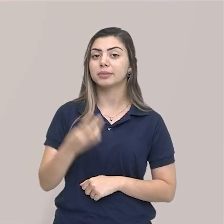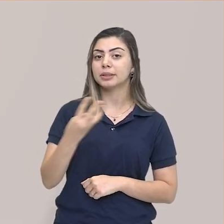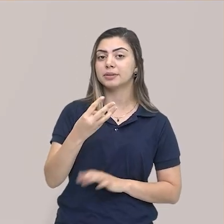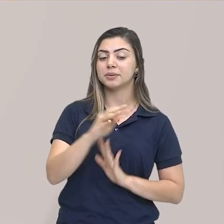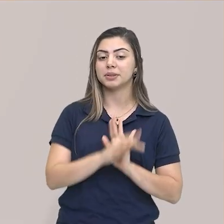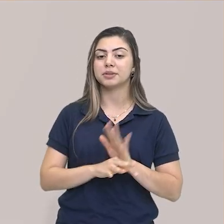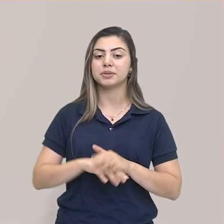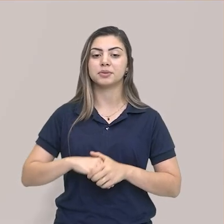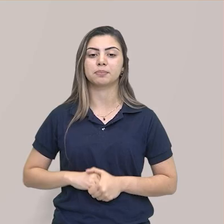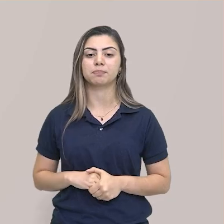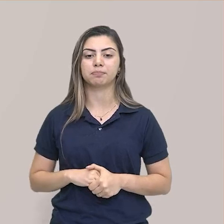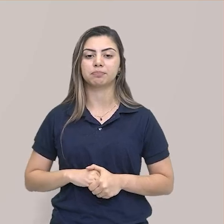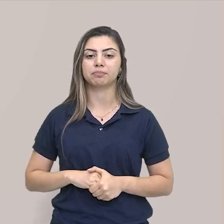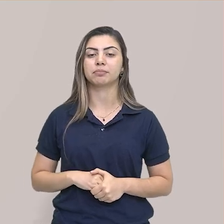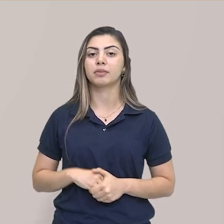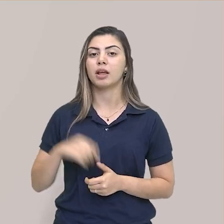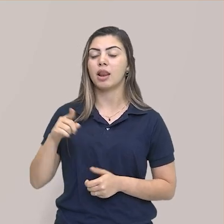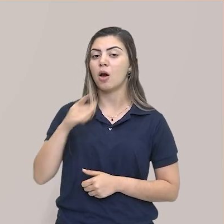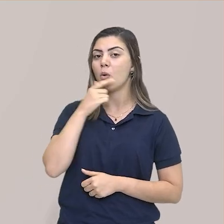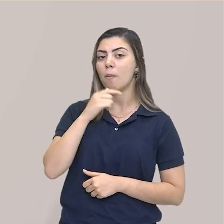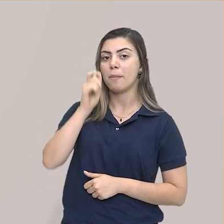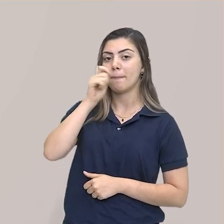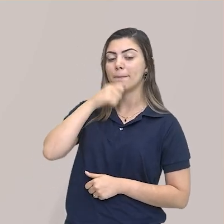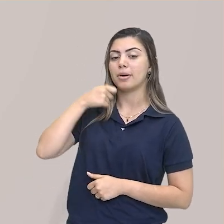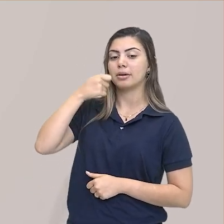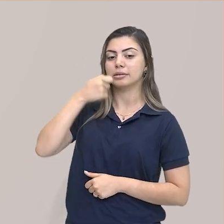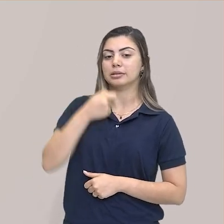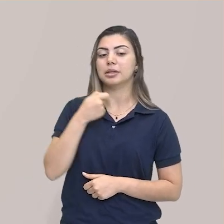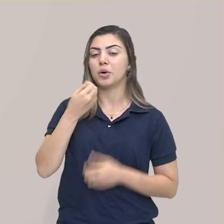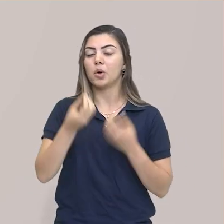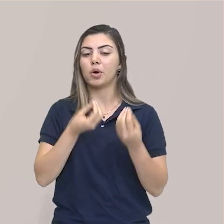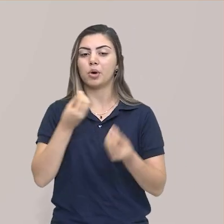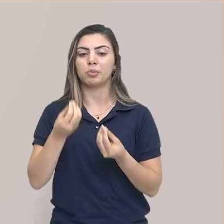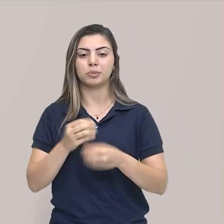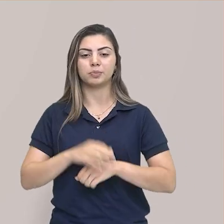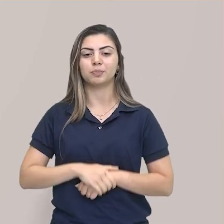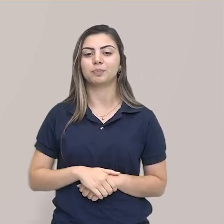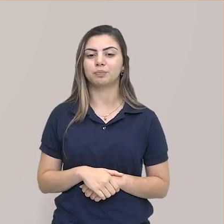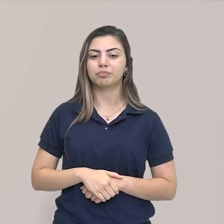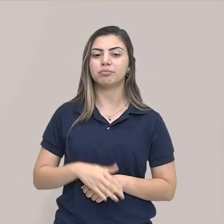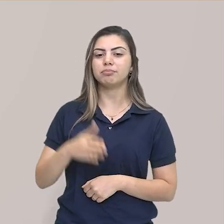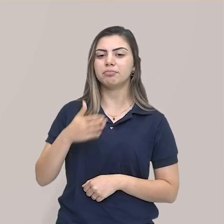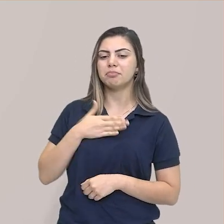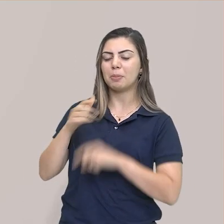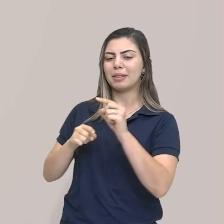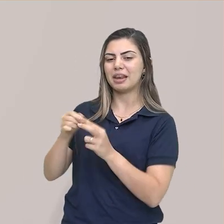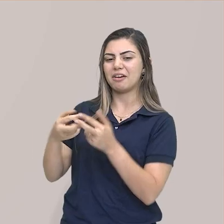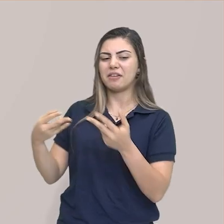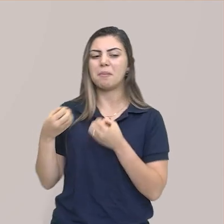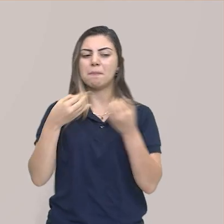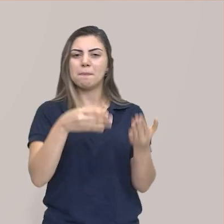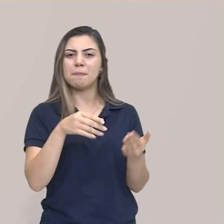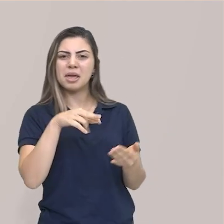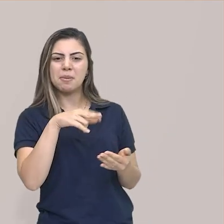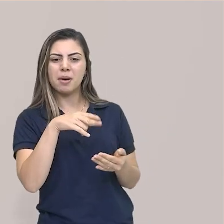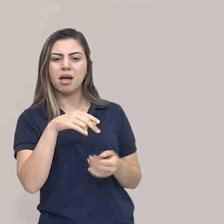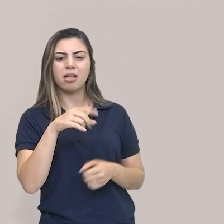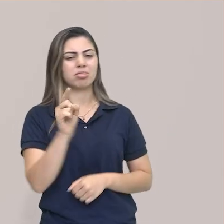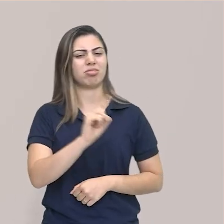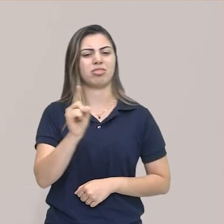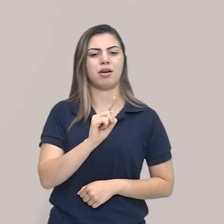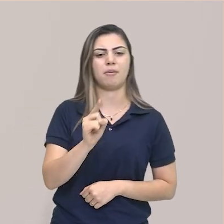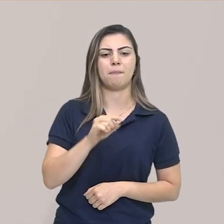3. O padeiro puxou a brasa para a sardinha dele. Deixo meus bens à minha irmã?